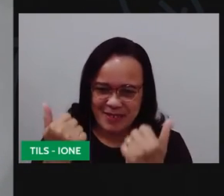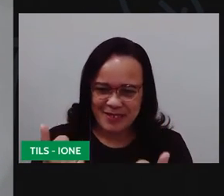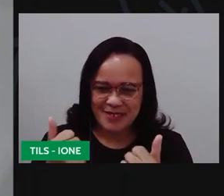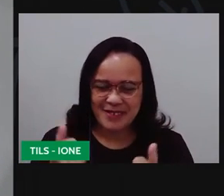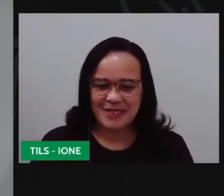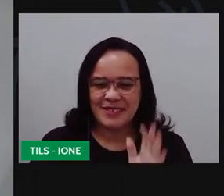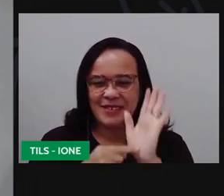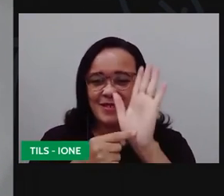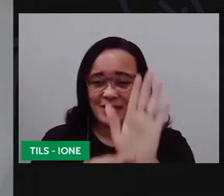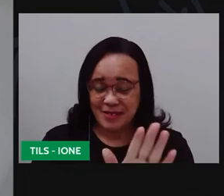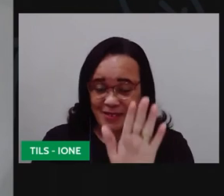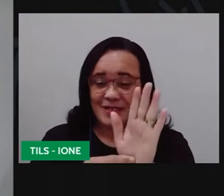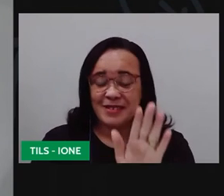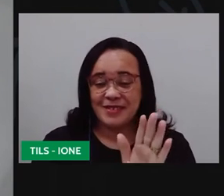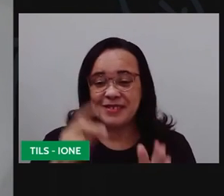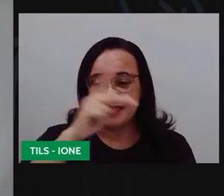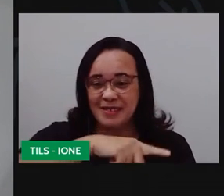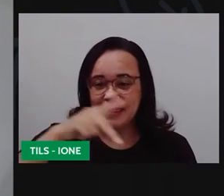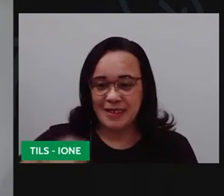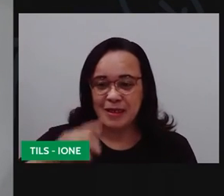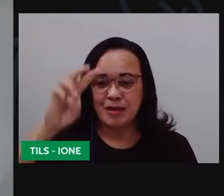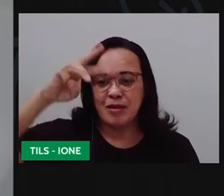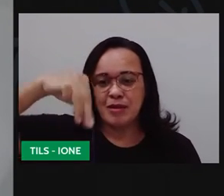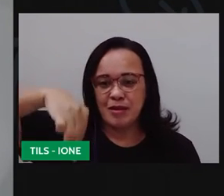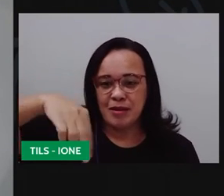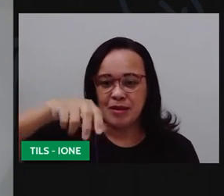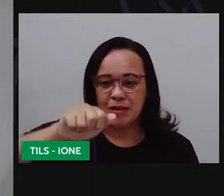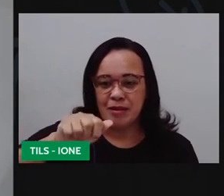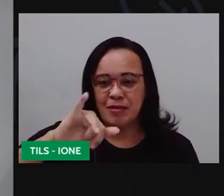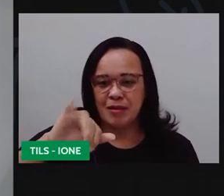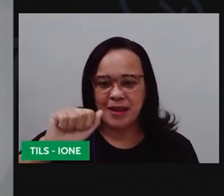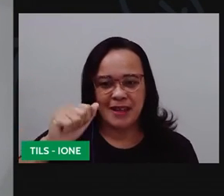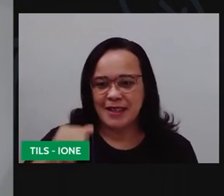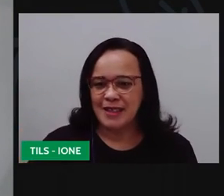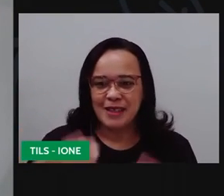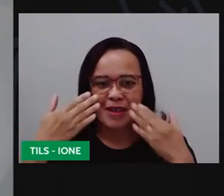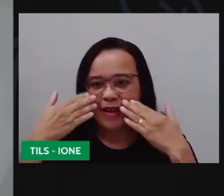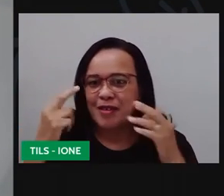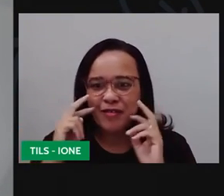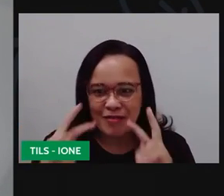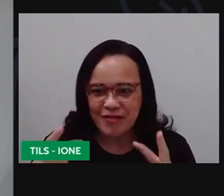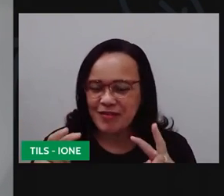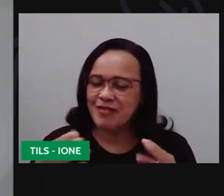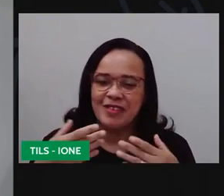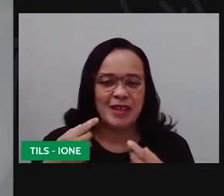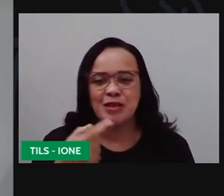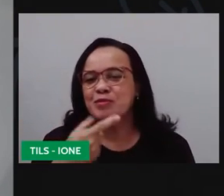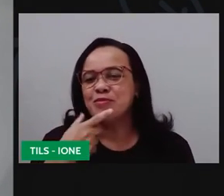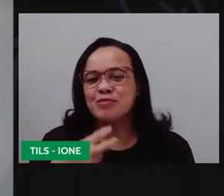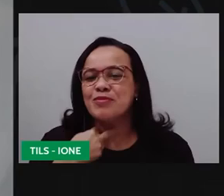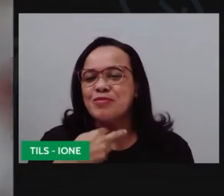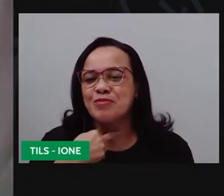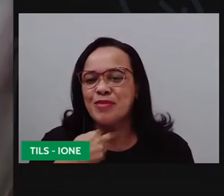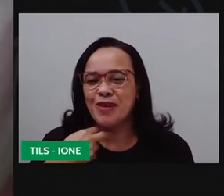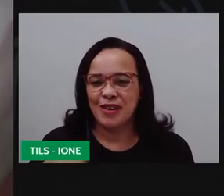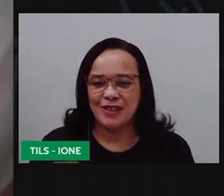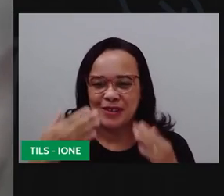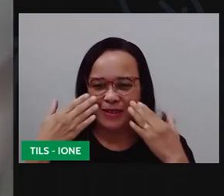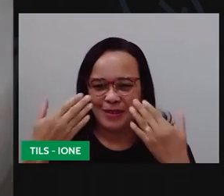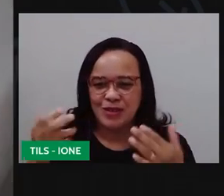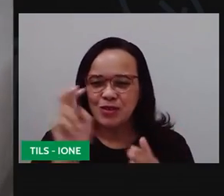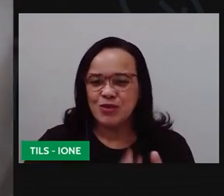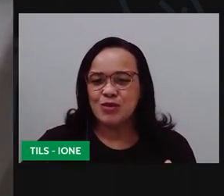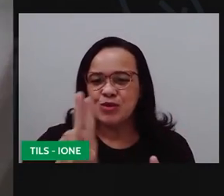viram quer para o Maria né a prova Maria não pode aparecer para vocês ele é meio estranho para falar o rosto aqui na mesa agora estamos hoje